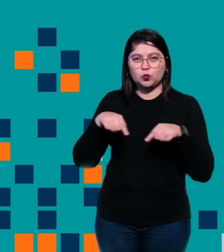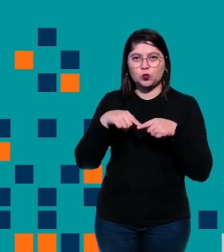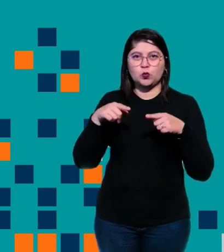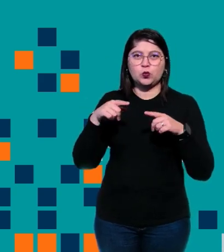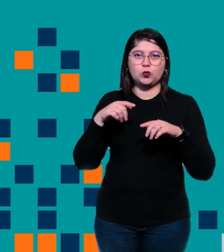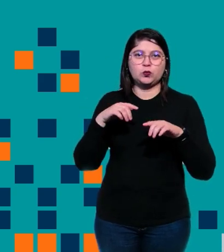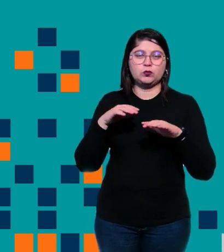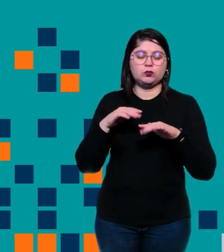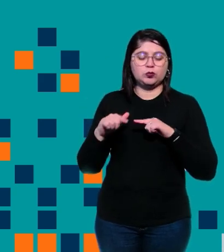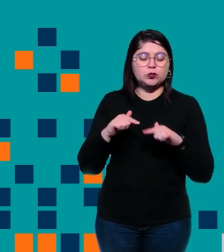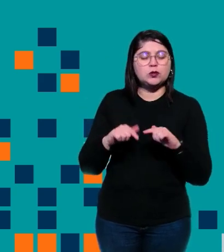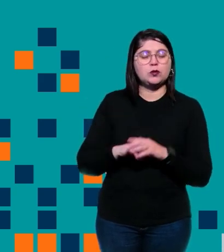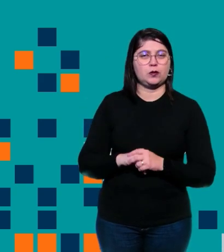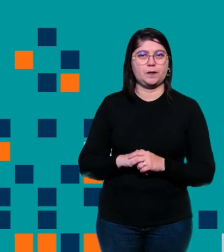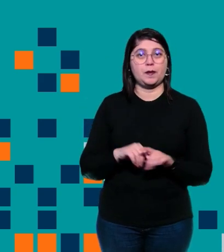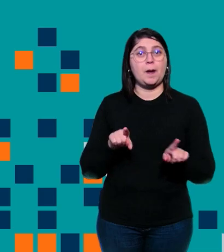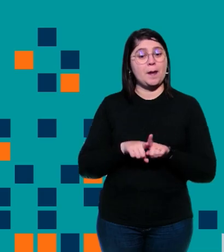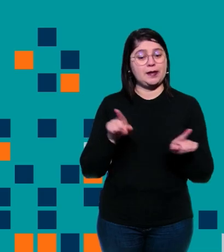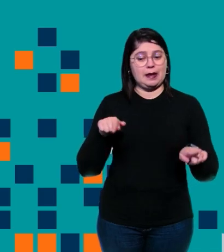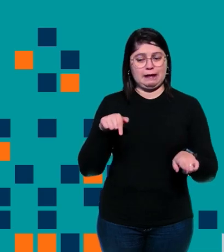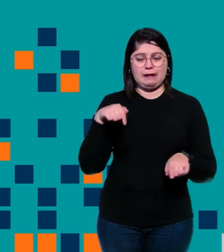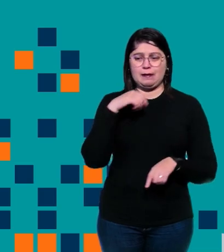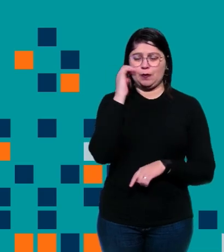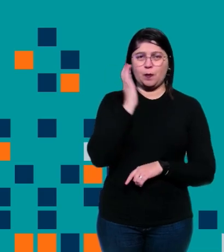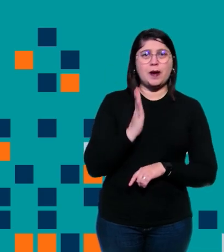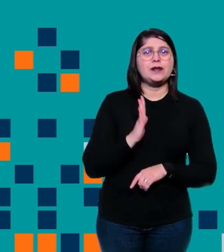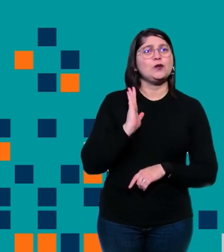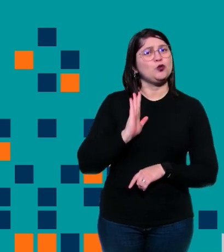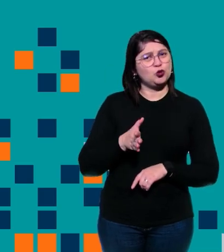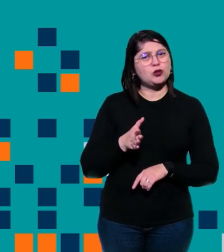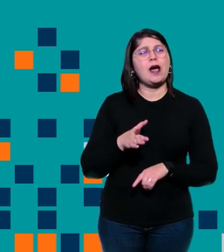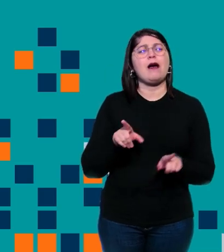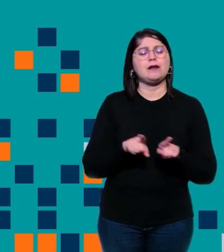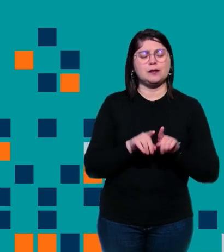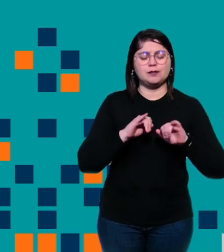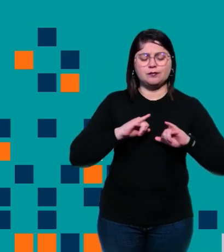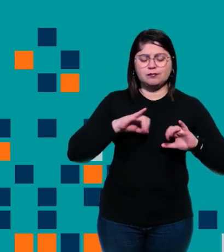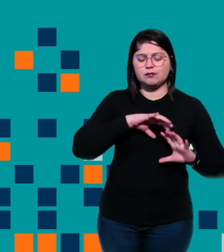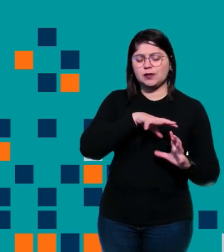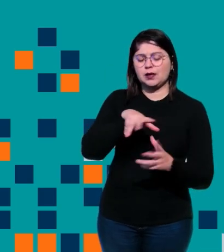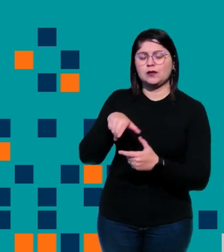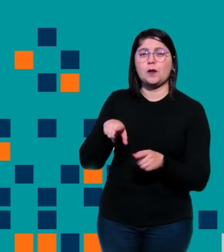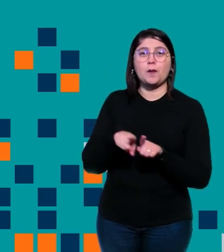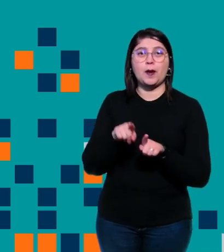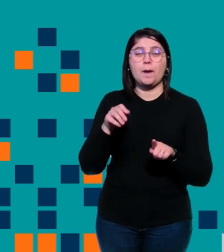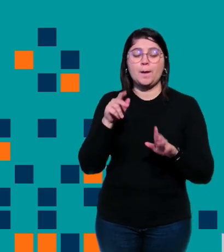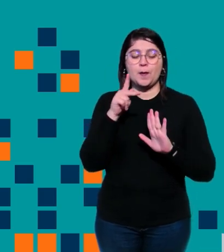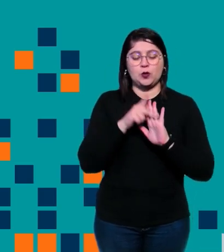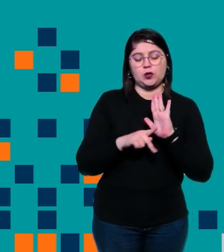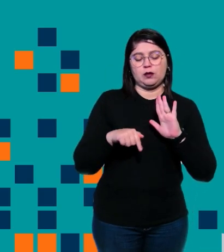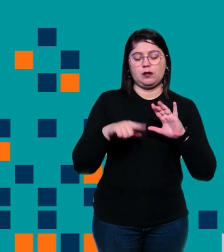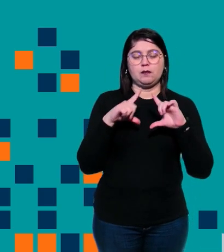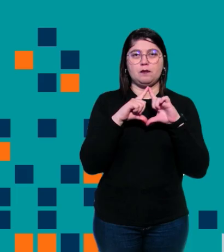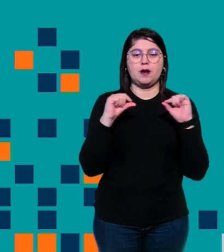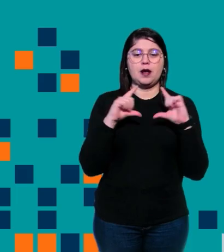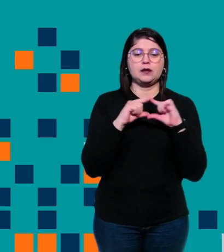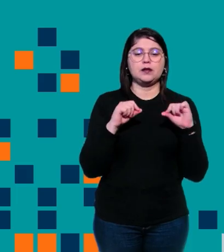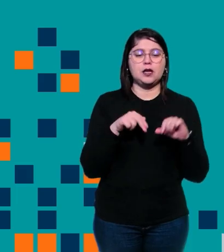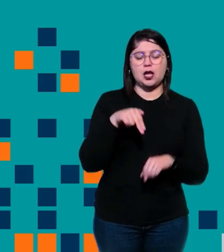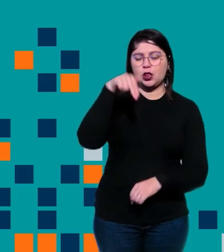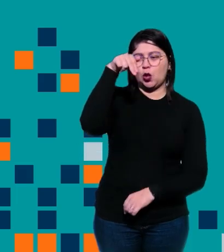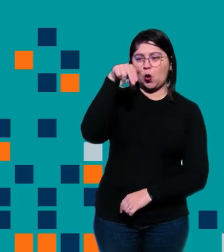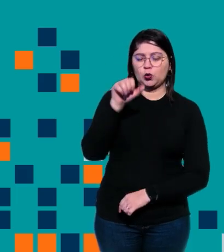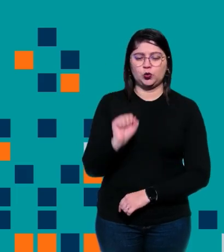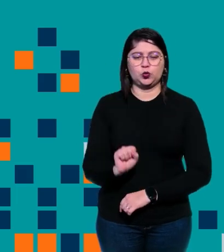o Brasil, a gente já é internacional, né? Fazendo projeto em Brasília, né, Daniel? Norte e